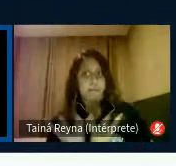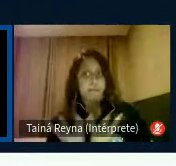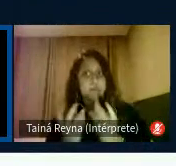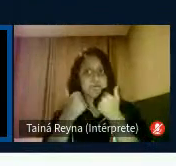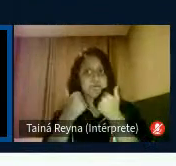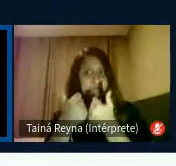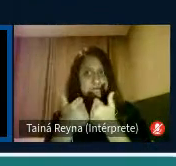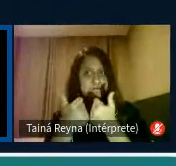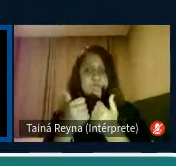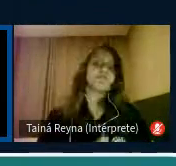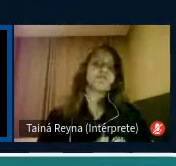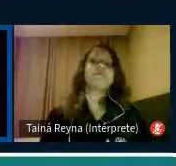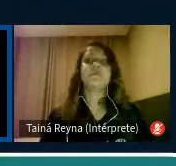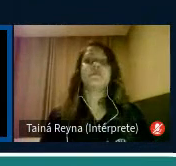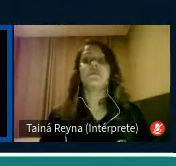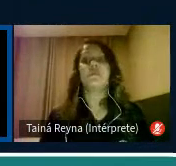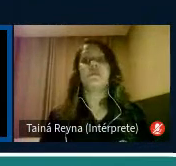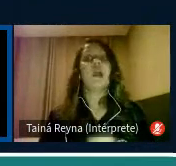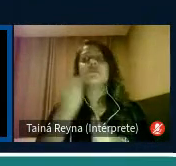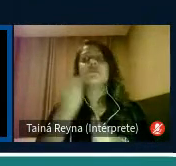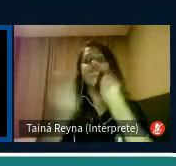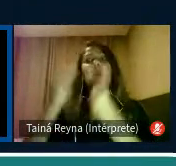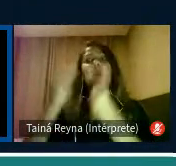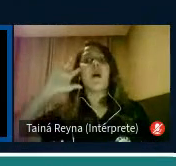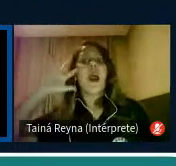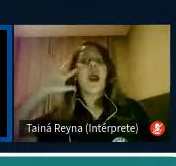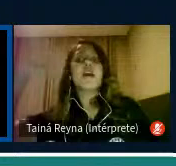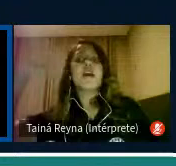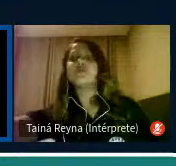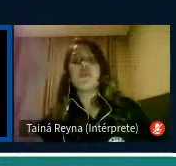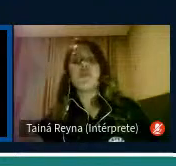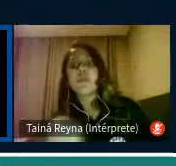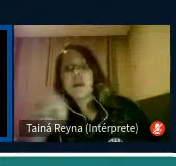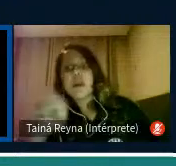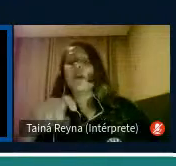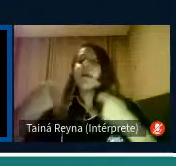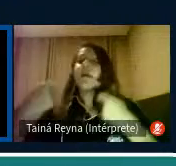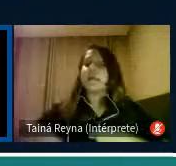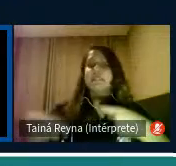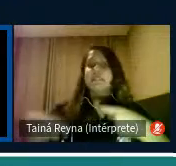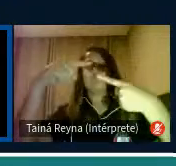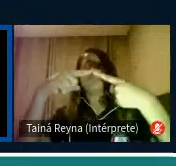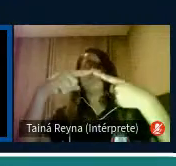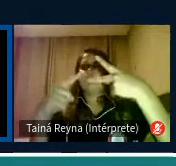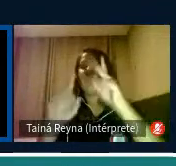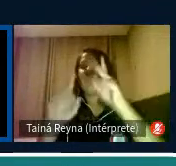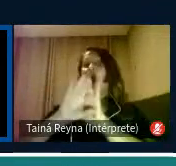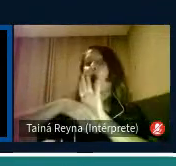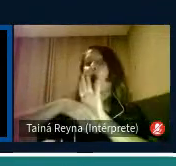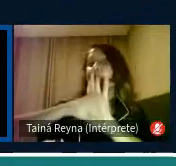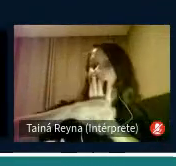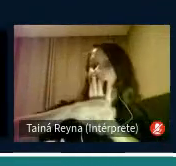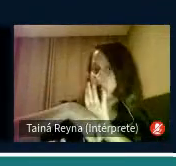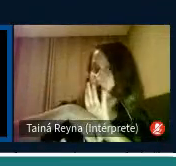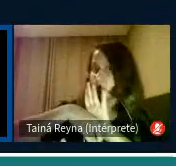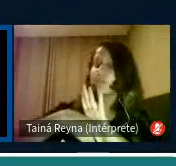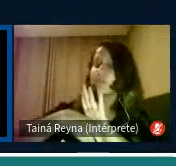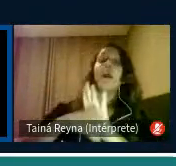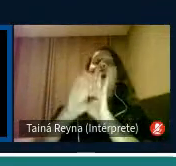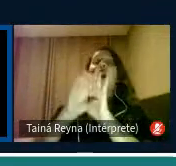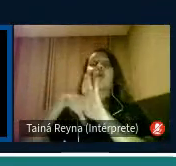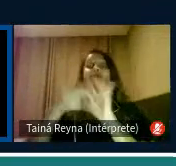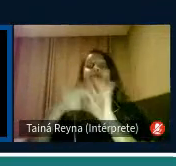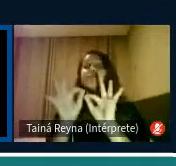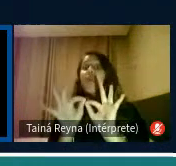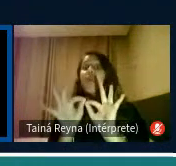resolver essa questão, a gente vai precisar desses conceitos, né? De noções básicas da cartografia. A gente vai precisar dos conceitos de longitude, né? A gente vai precisar